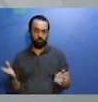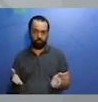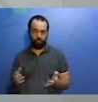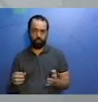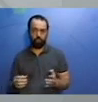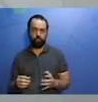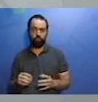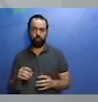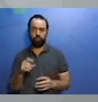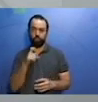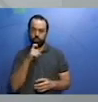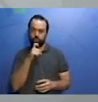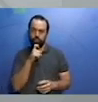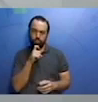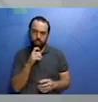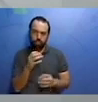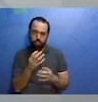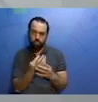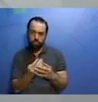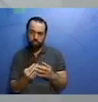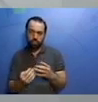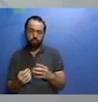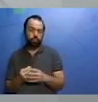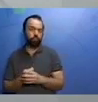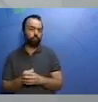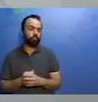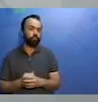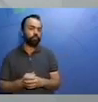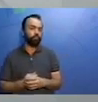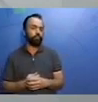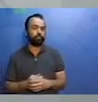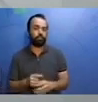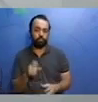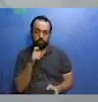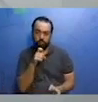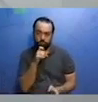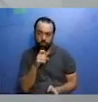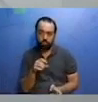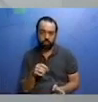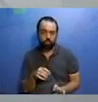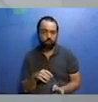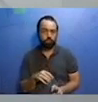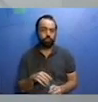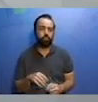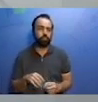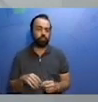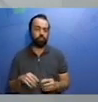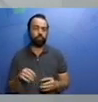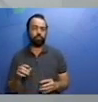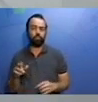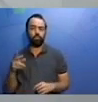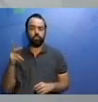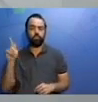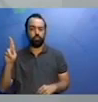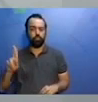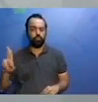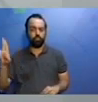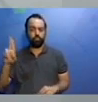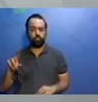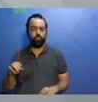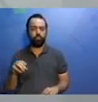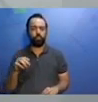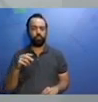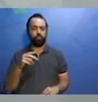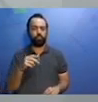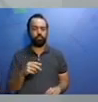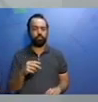vai resfriar. Então, nesse processo, a mistura é resfriada utilizando o ponto de solidificação das